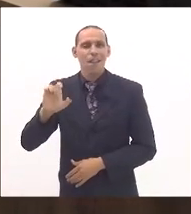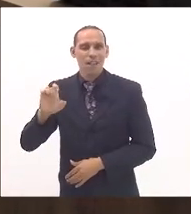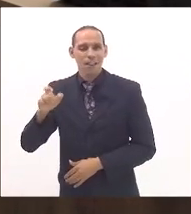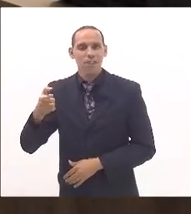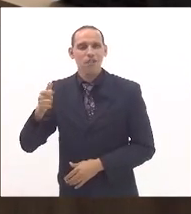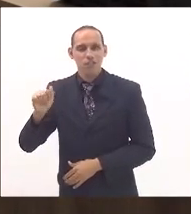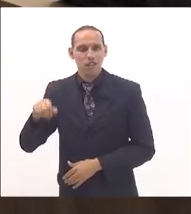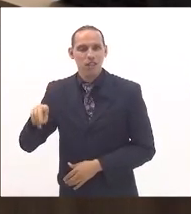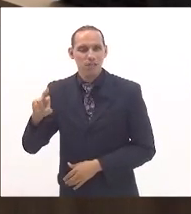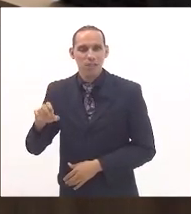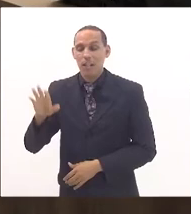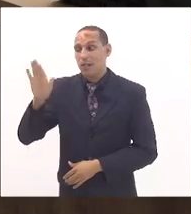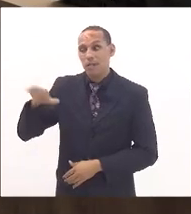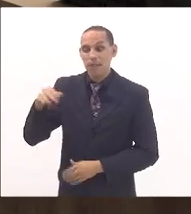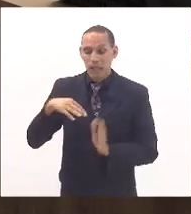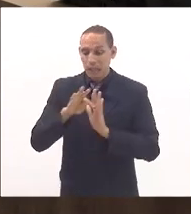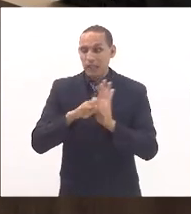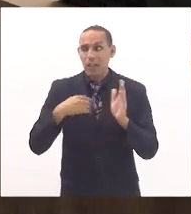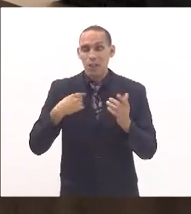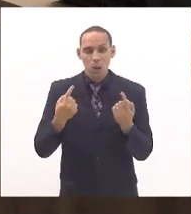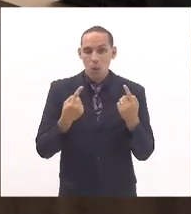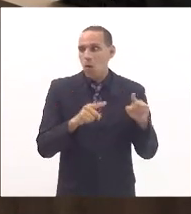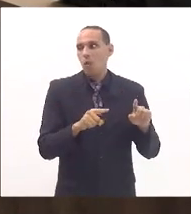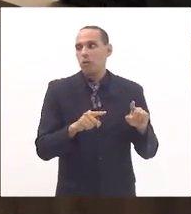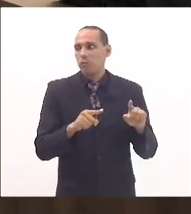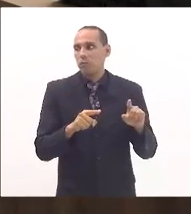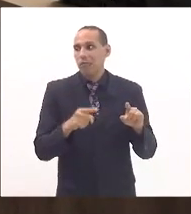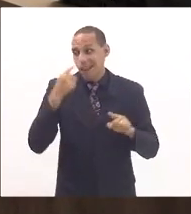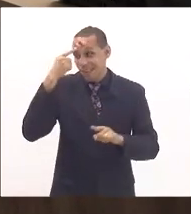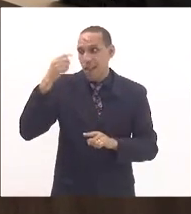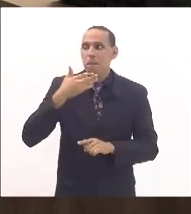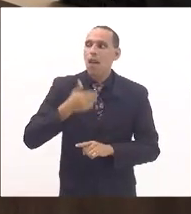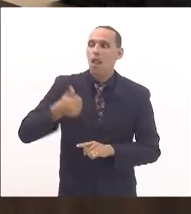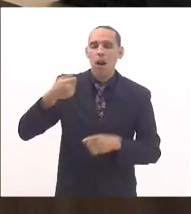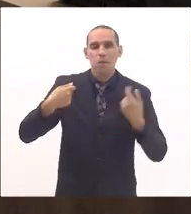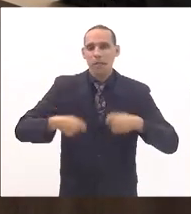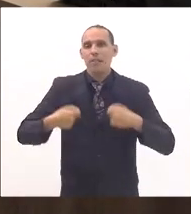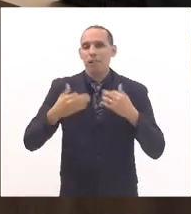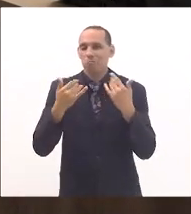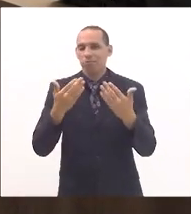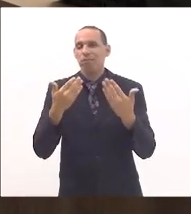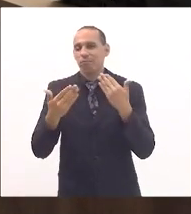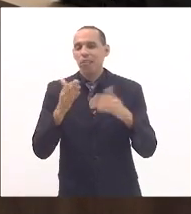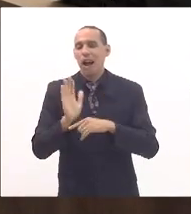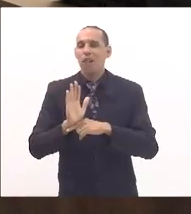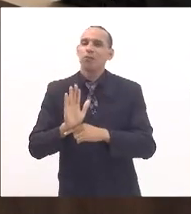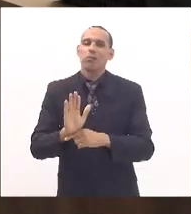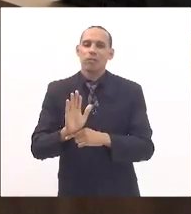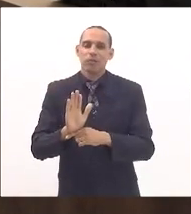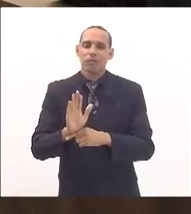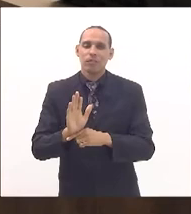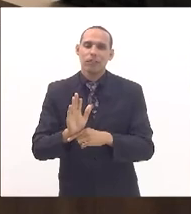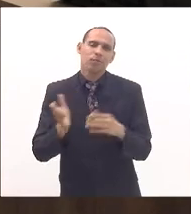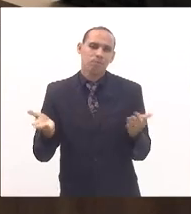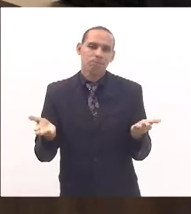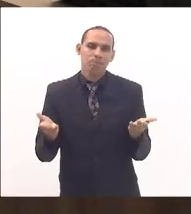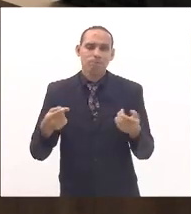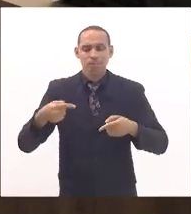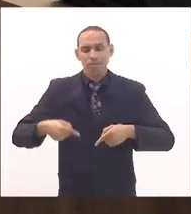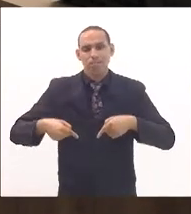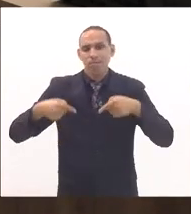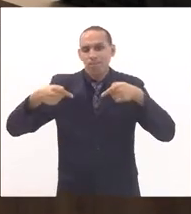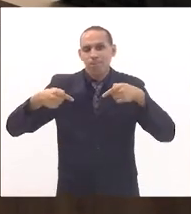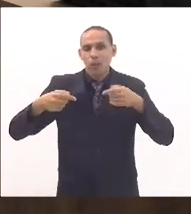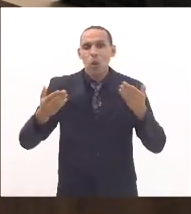estou votando contra este texto, mas a gente tem que aperfeiçoar a ideia. A audiência contribuiu nesse sentido. De fato, um dos grandes desafios da